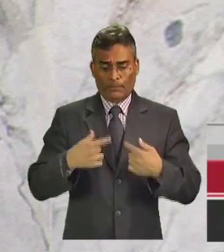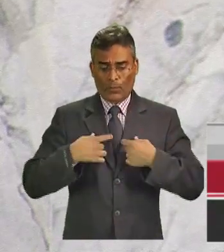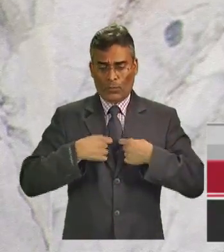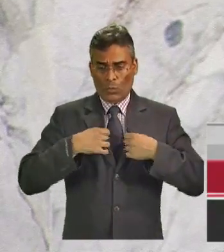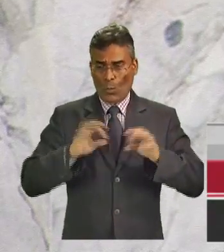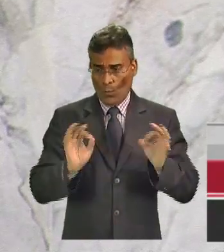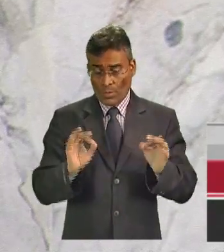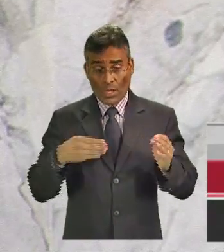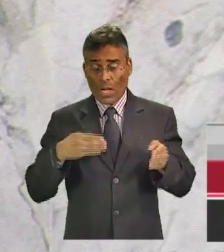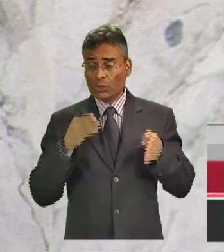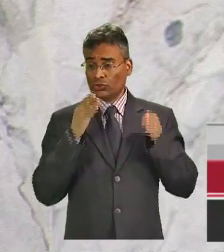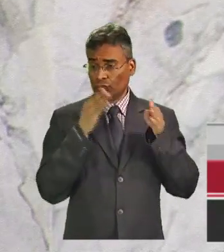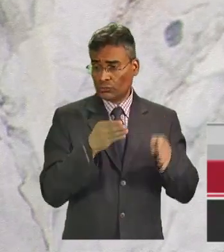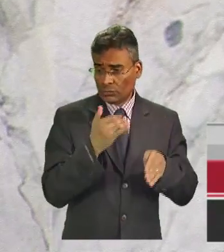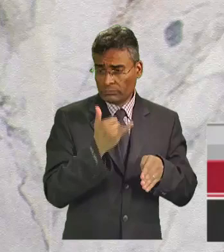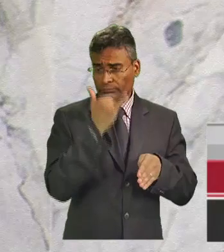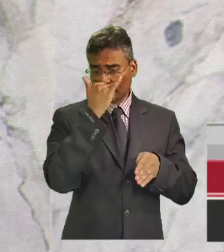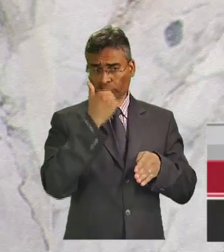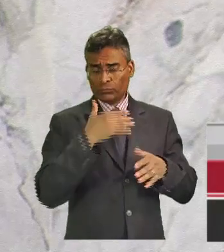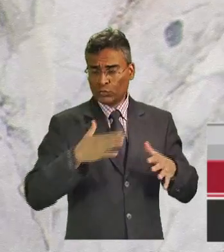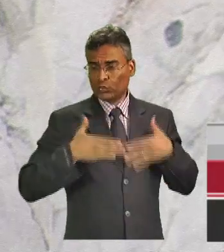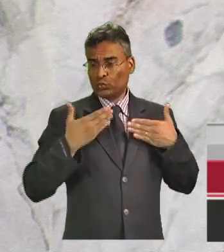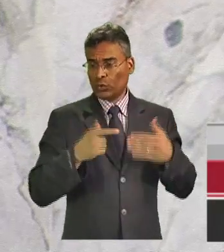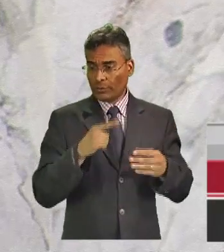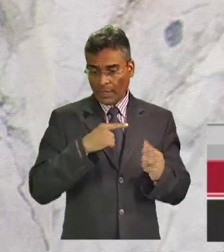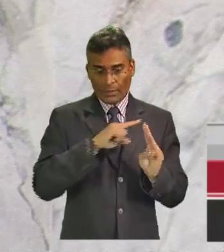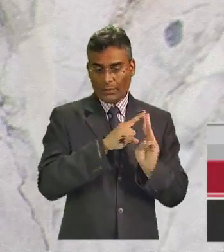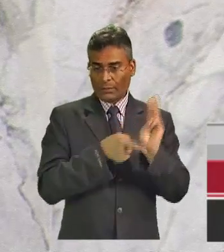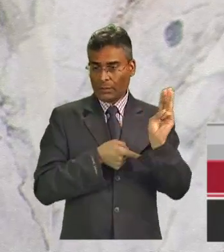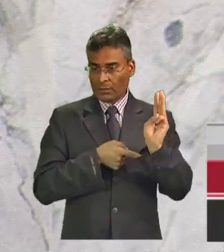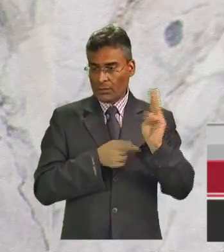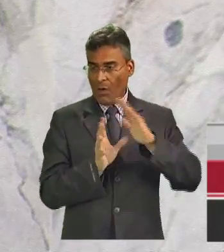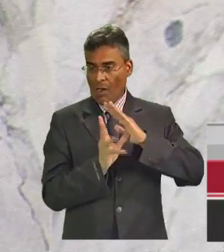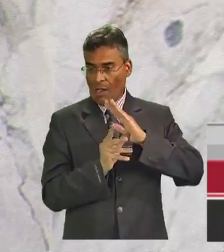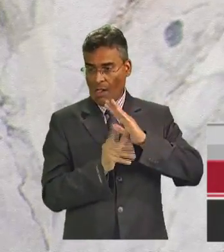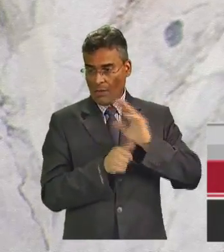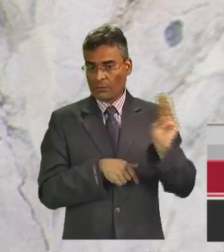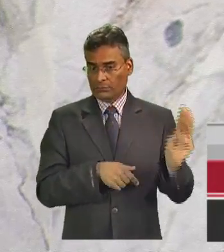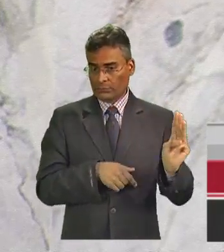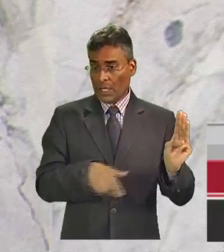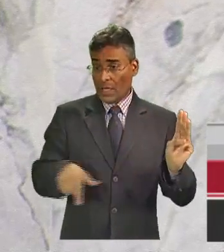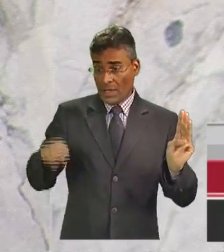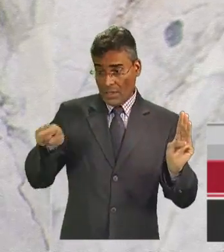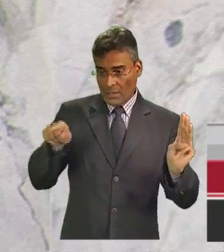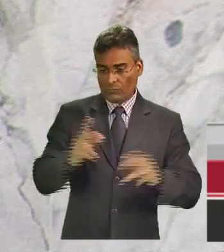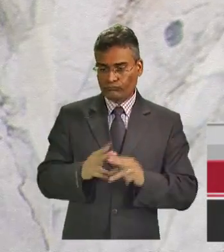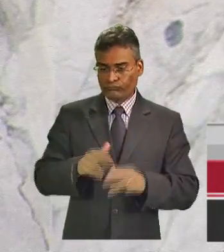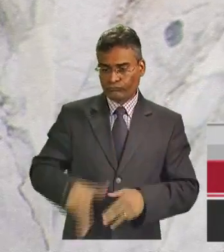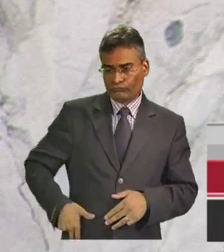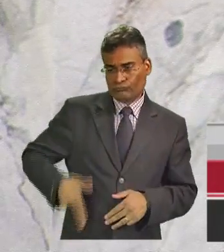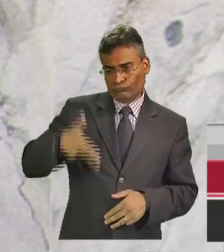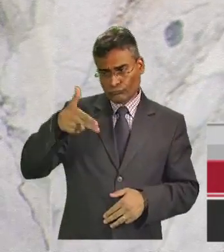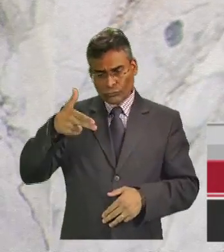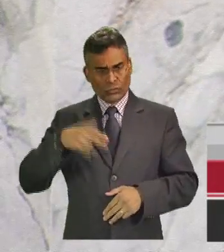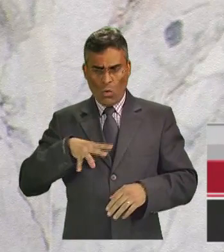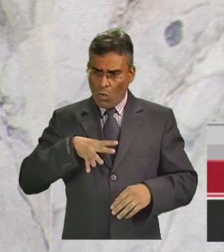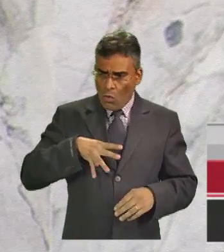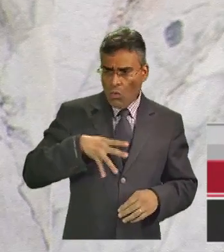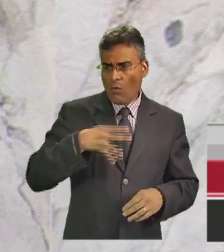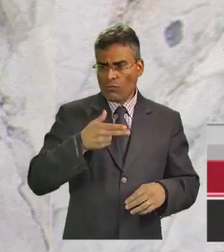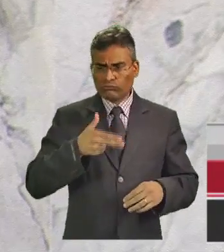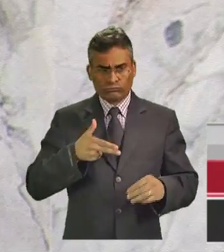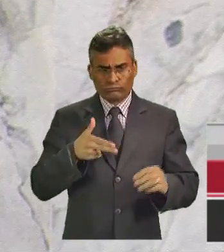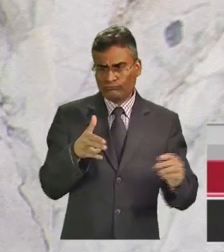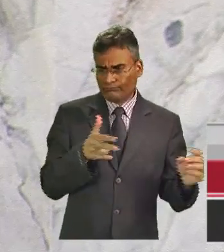sendo assaltada por 3 criminosos. E ele, ao presenciar um dos indivíduos com arma na mão, ele foi para cima desse indivíduo e